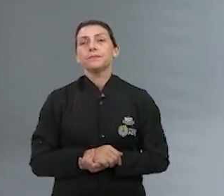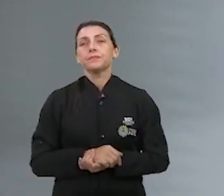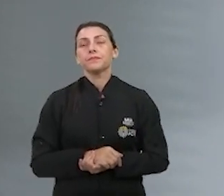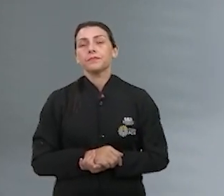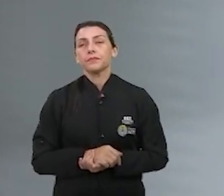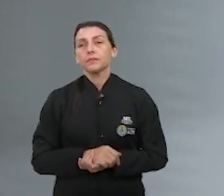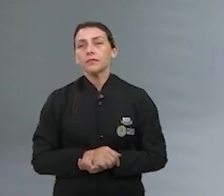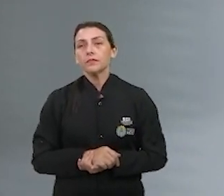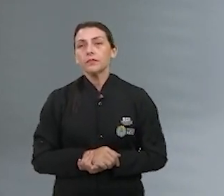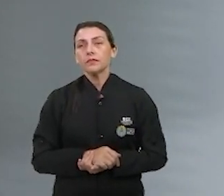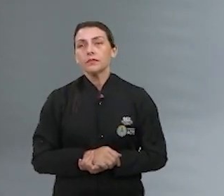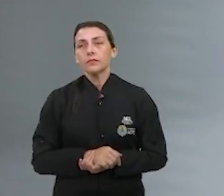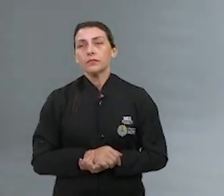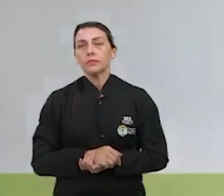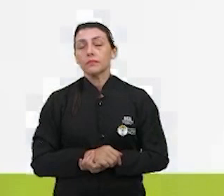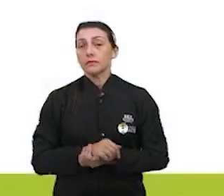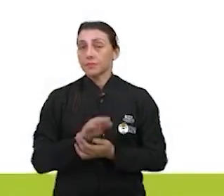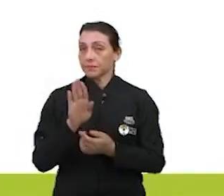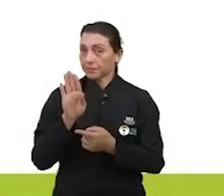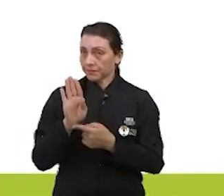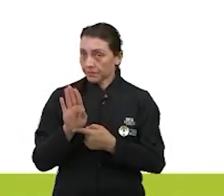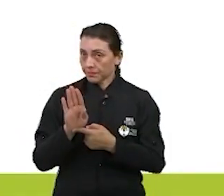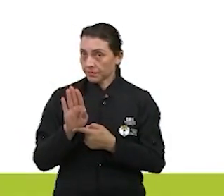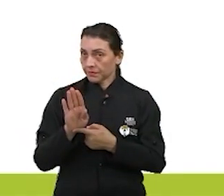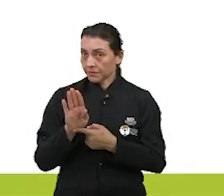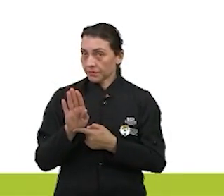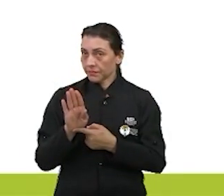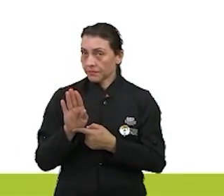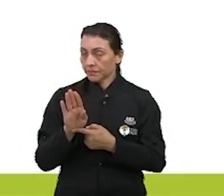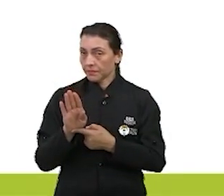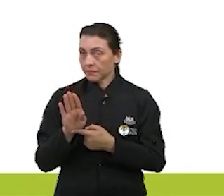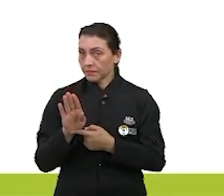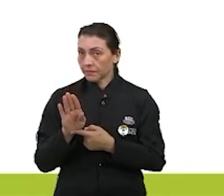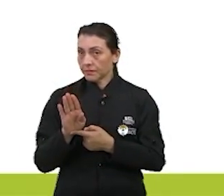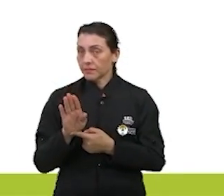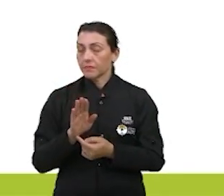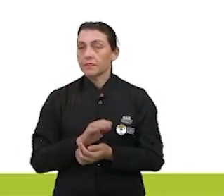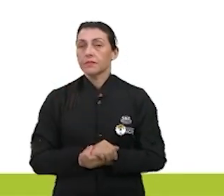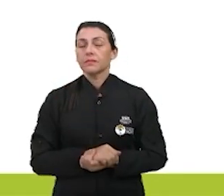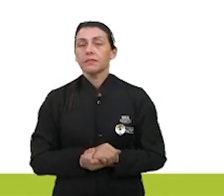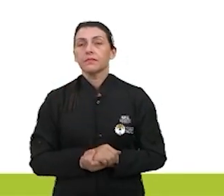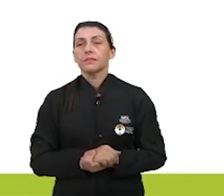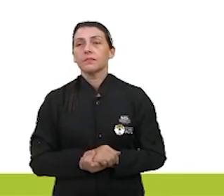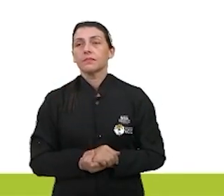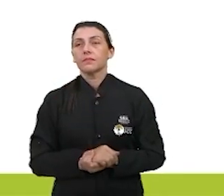outras questões. A B, eita, já foi. A B,